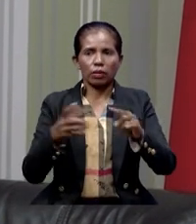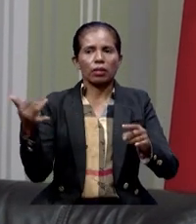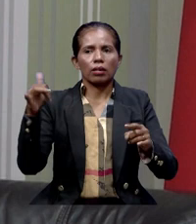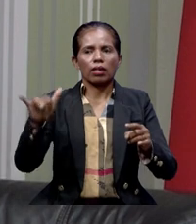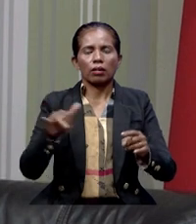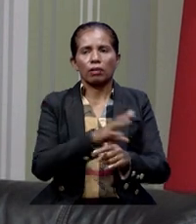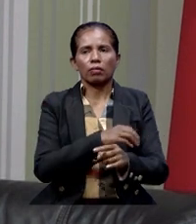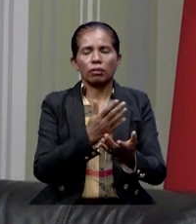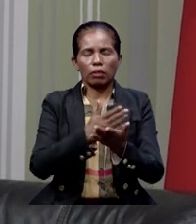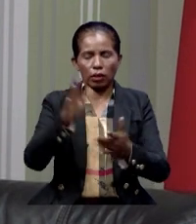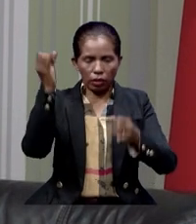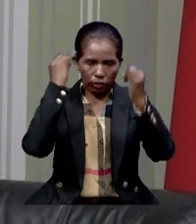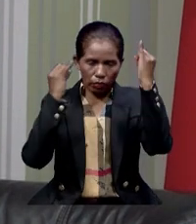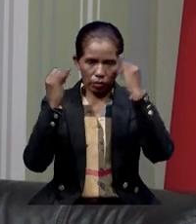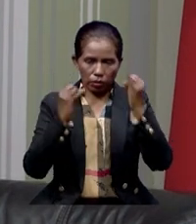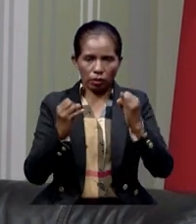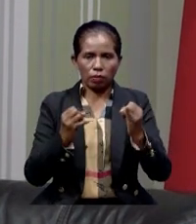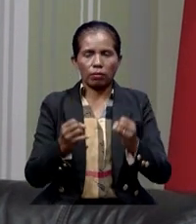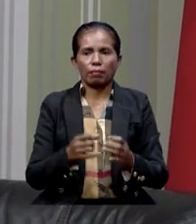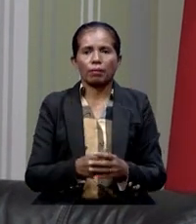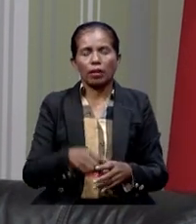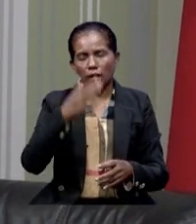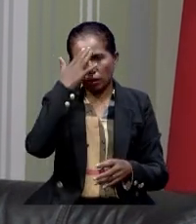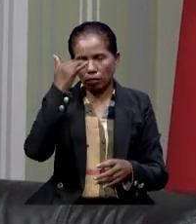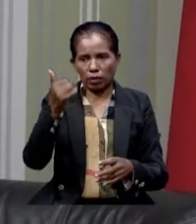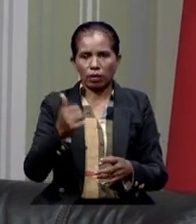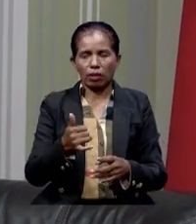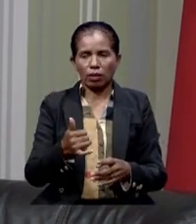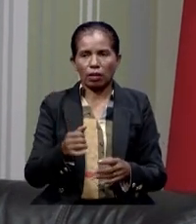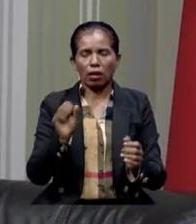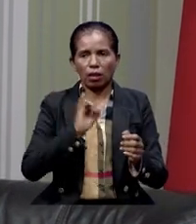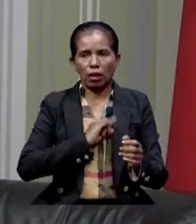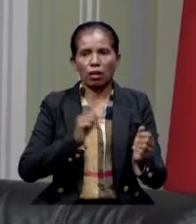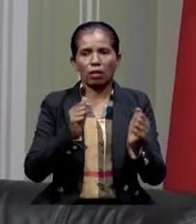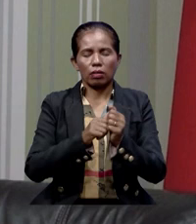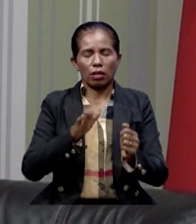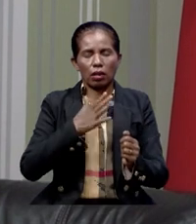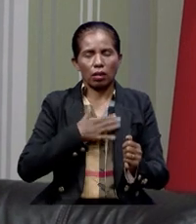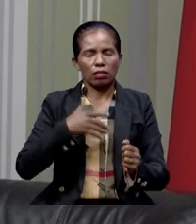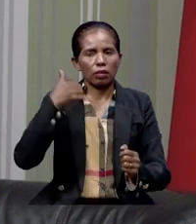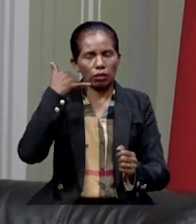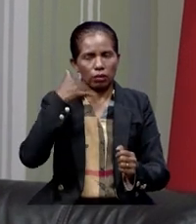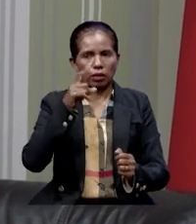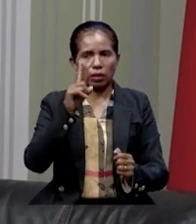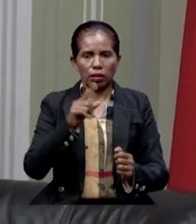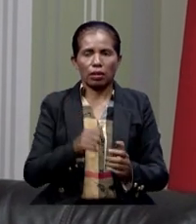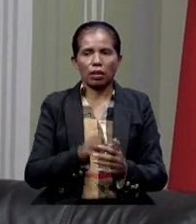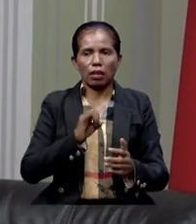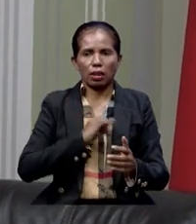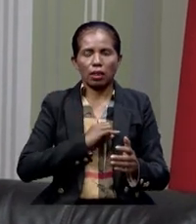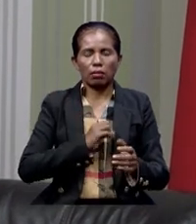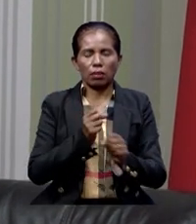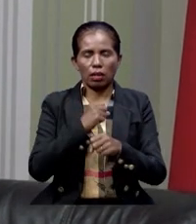sai produtor da informação. Também sai. Há o telefone Android, há o que ele